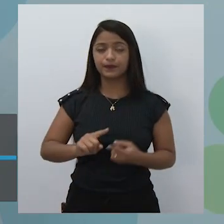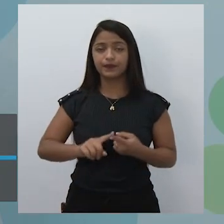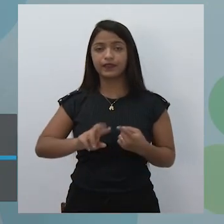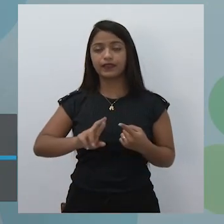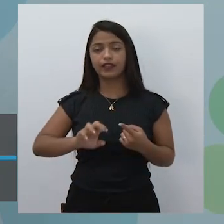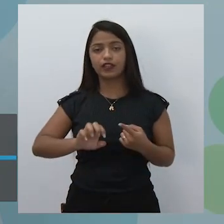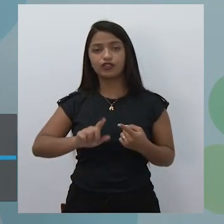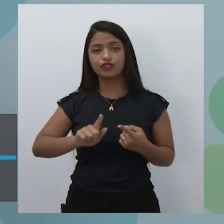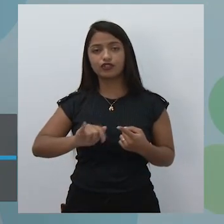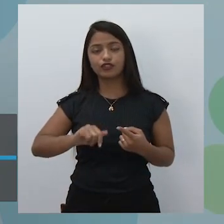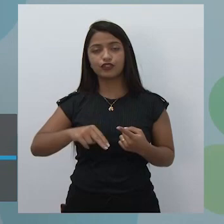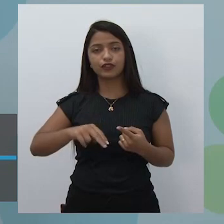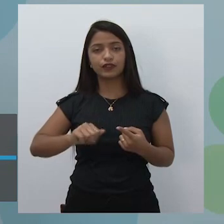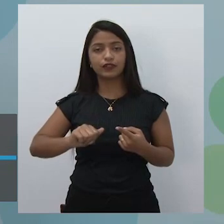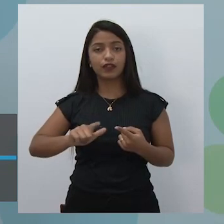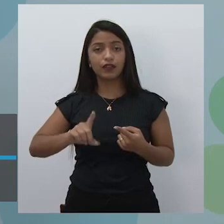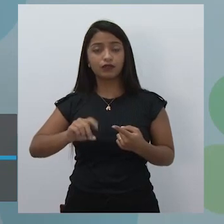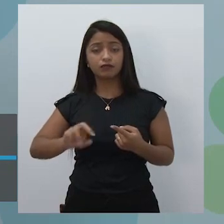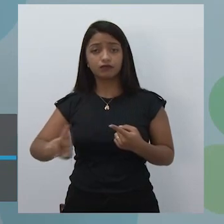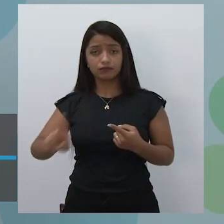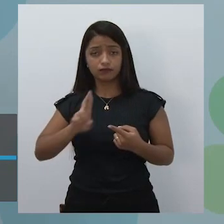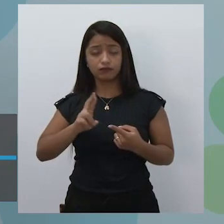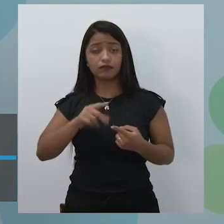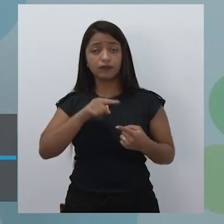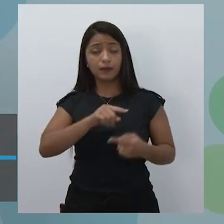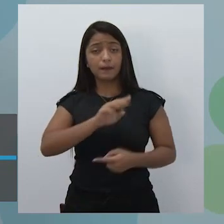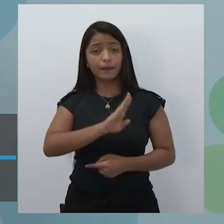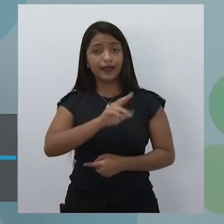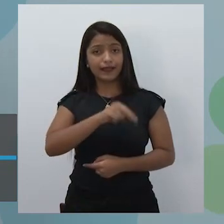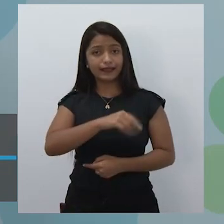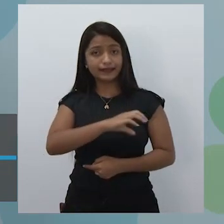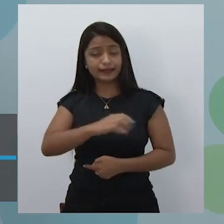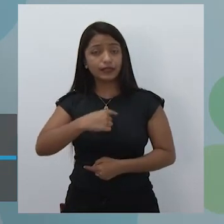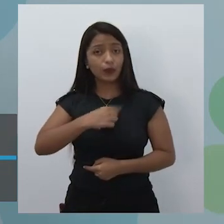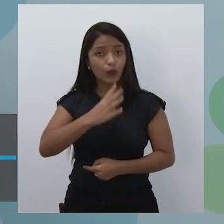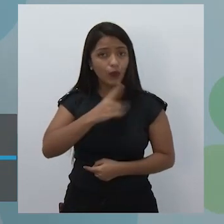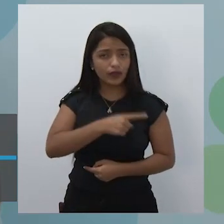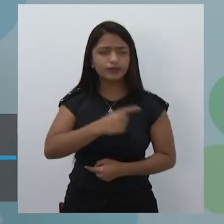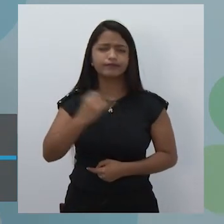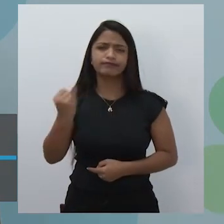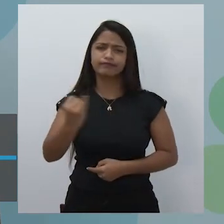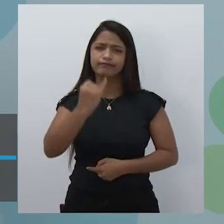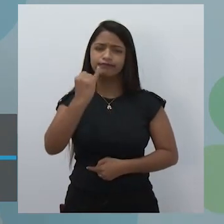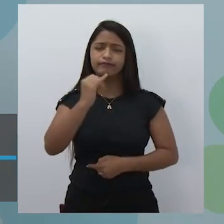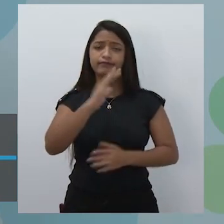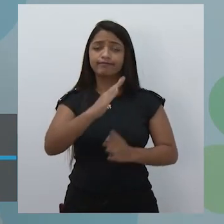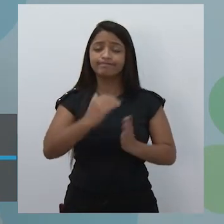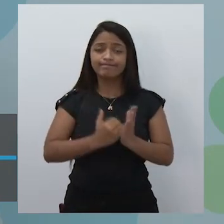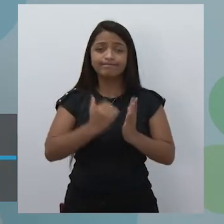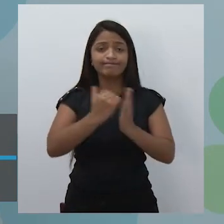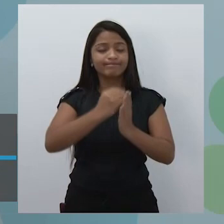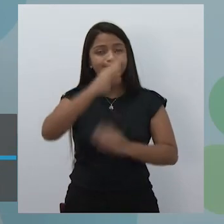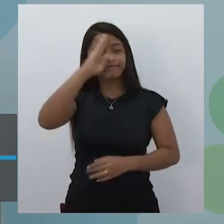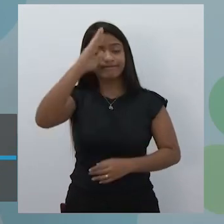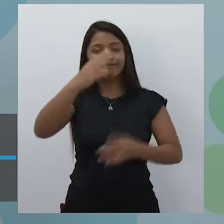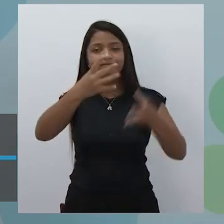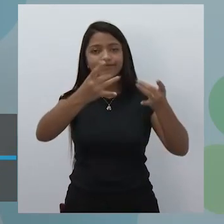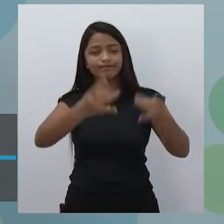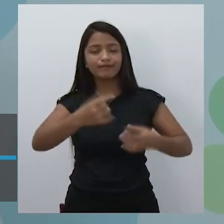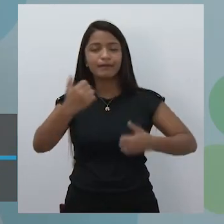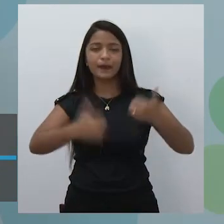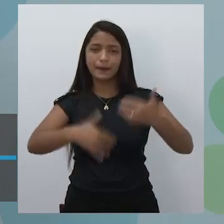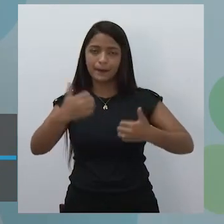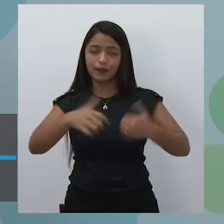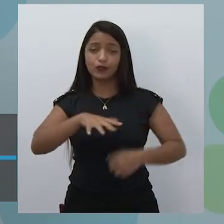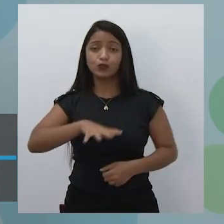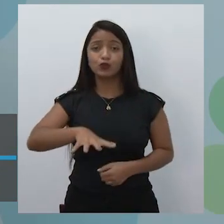muito importante, mas precisamos de uma boa explicação sobre tudo. A Adriana falou mais do que a base, né? No nosso caso aqui, neste momento, nós já